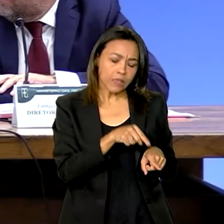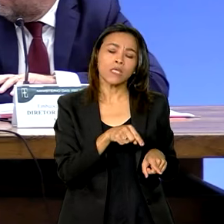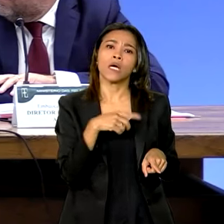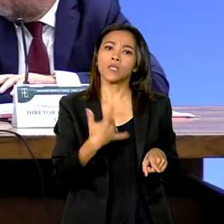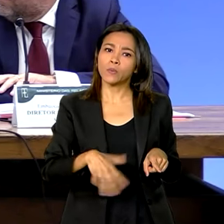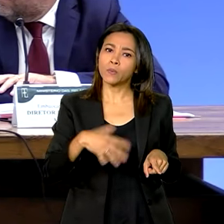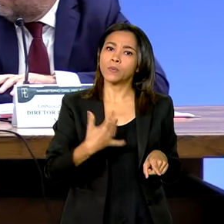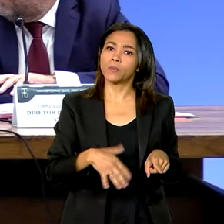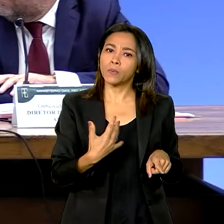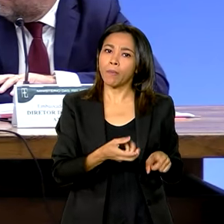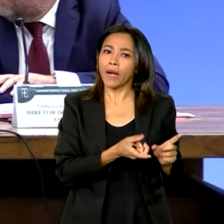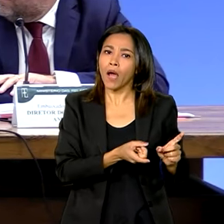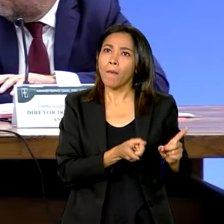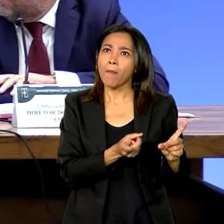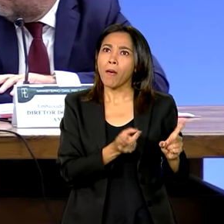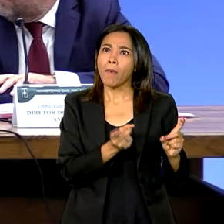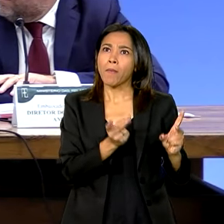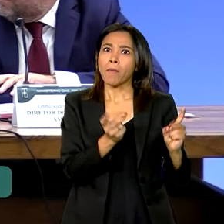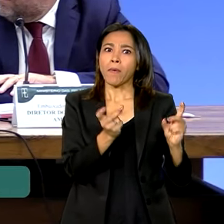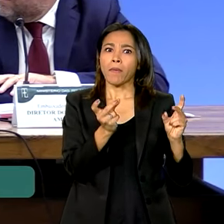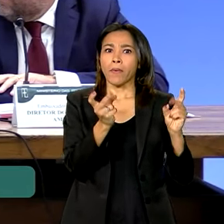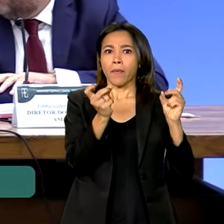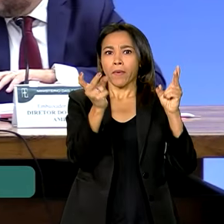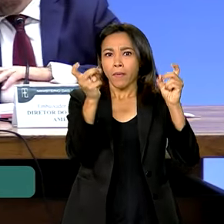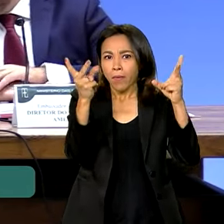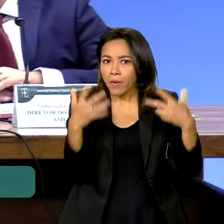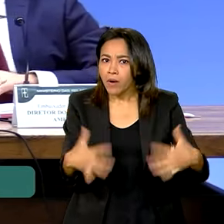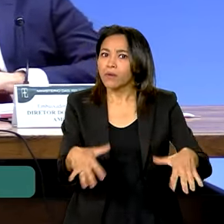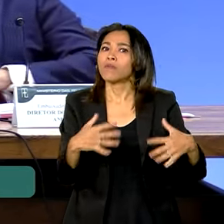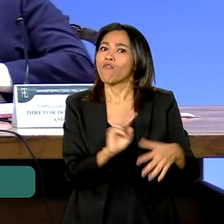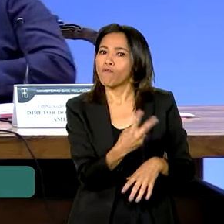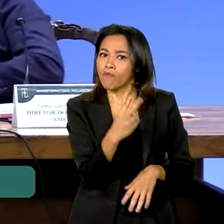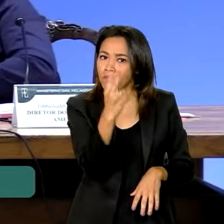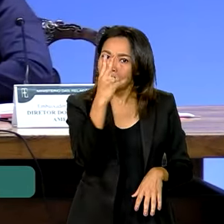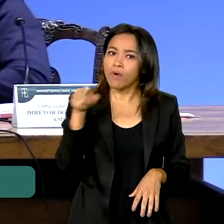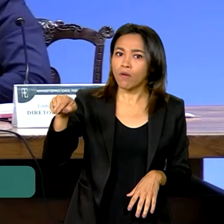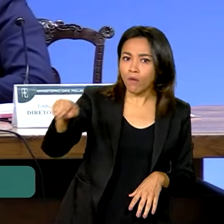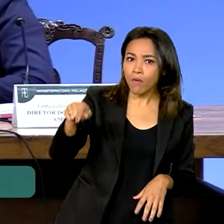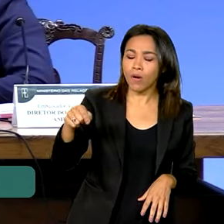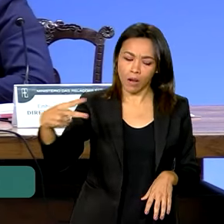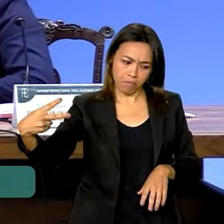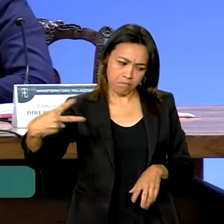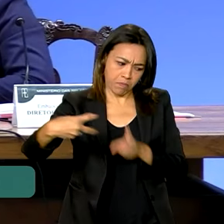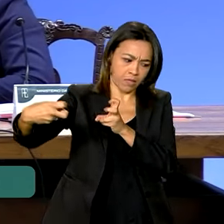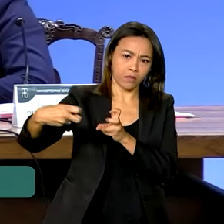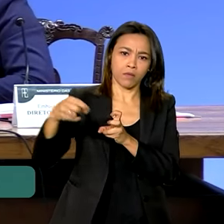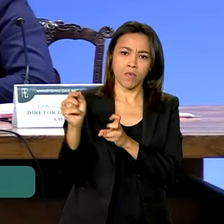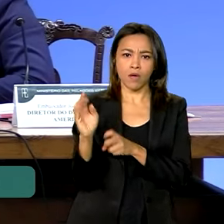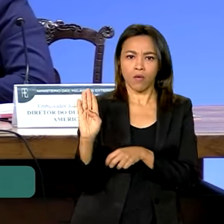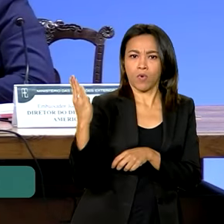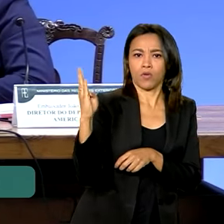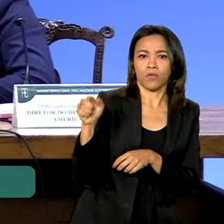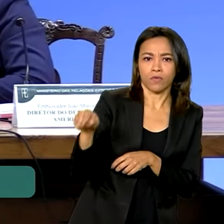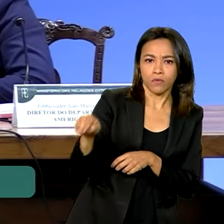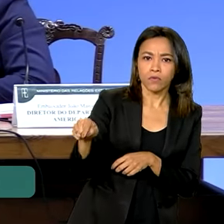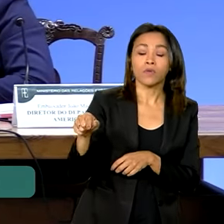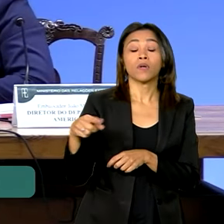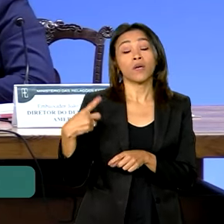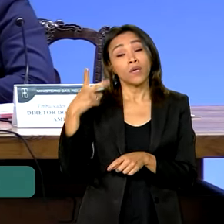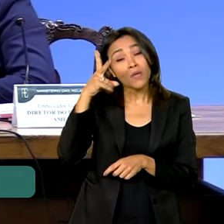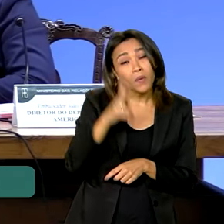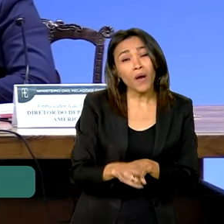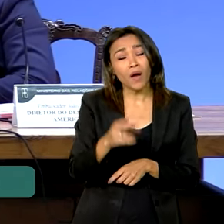aumentar as suas exportações de produtos com valor agregado. Porque é o que a gente observa no caso das